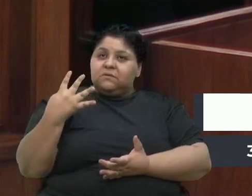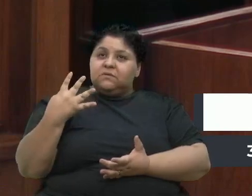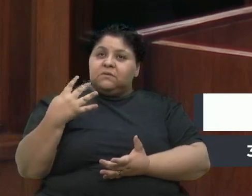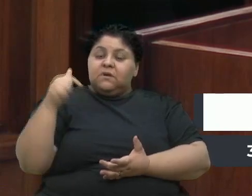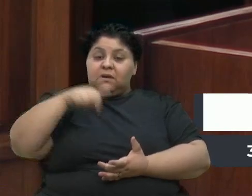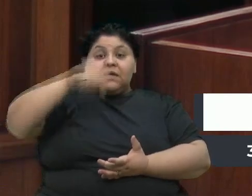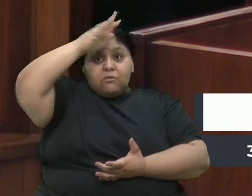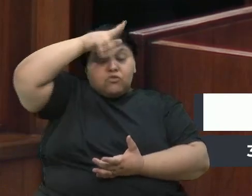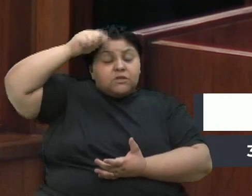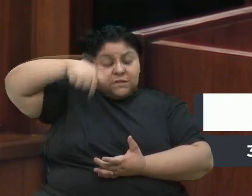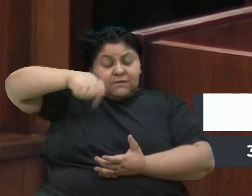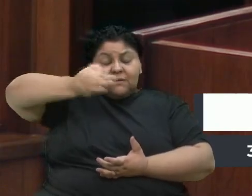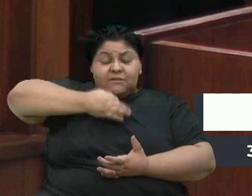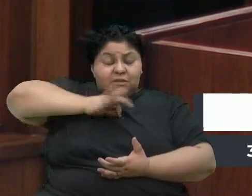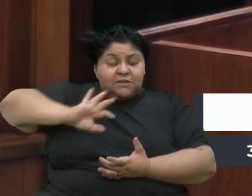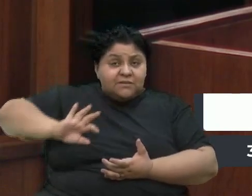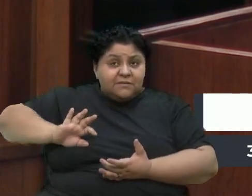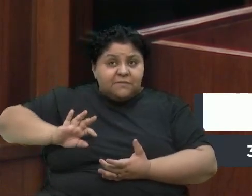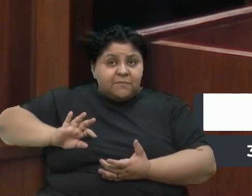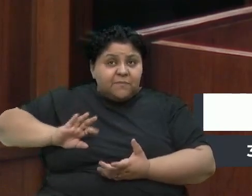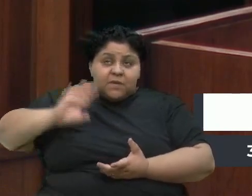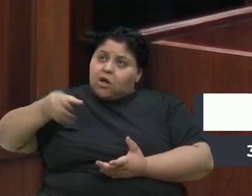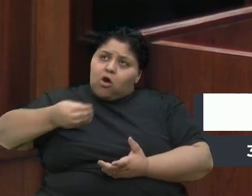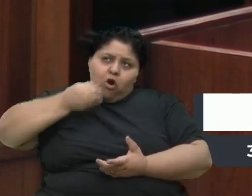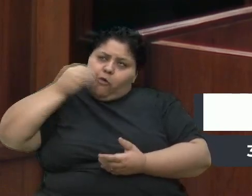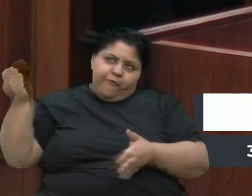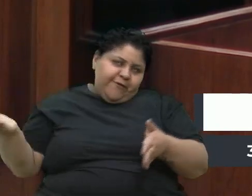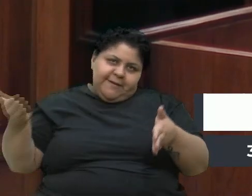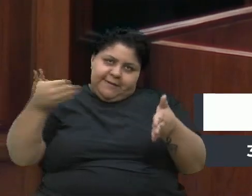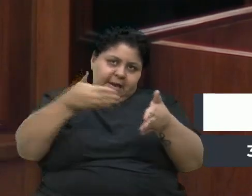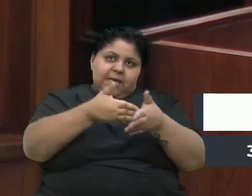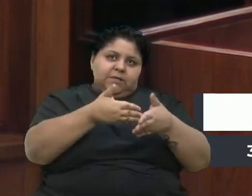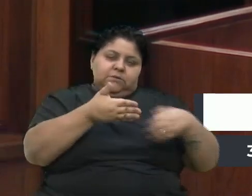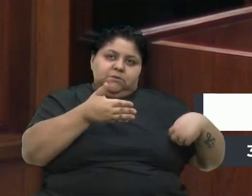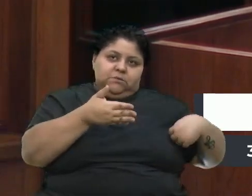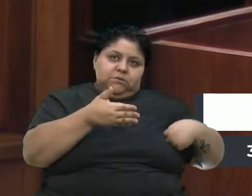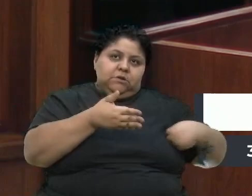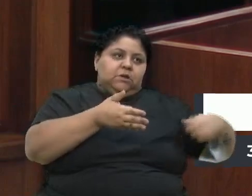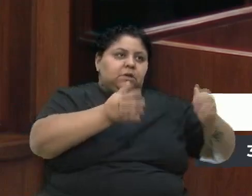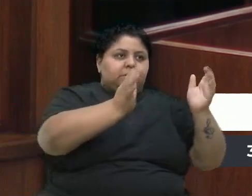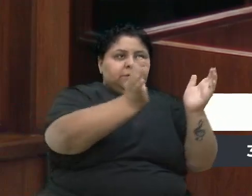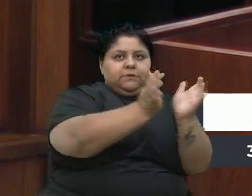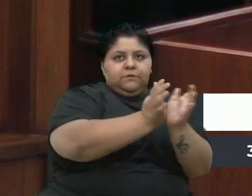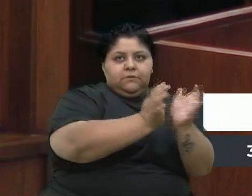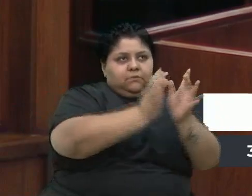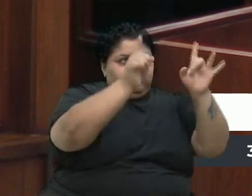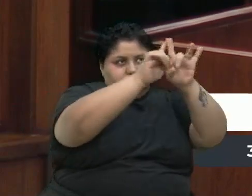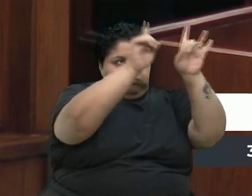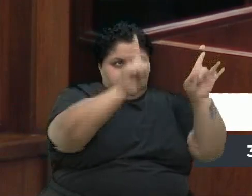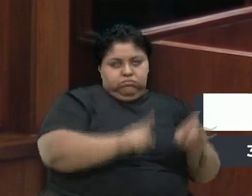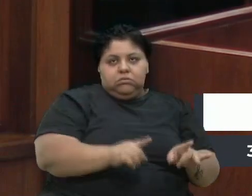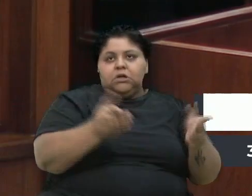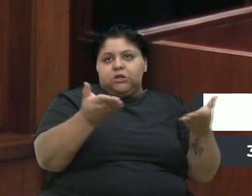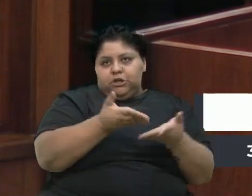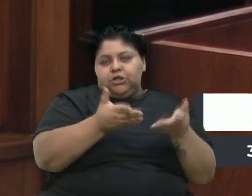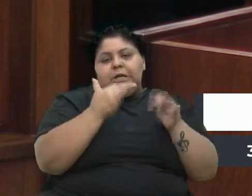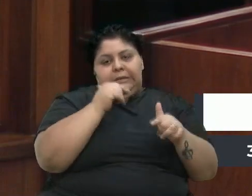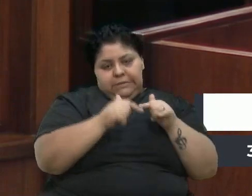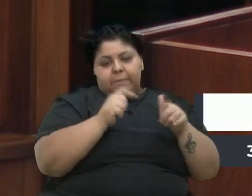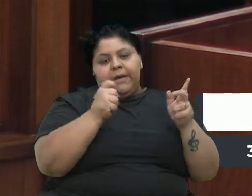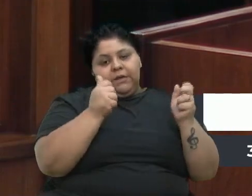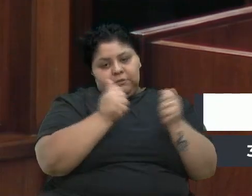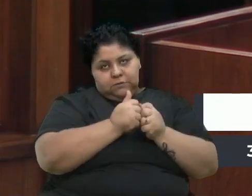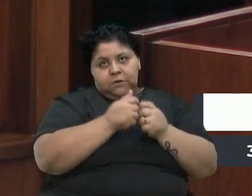munícipes aqui de Caxias do Sul. É claro que eles trazem, né, uma parte, né, do pessoal que já faz parte desse conglomerado,